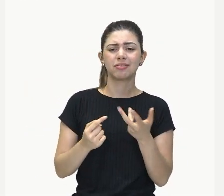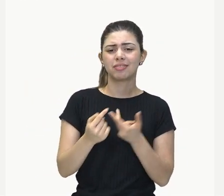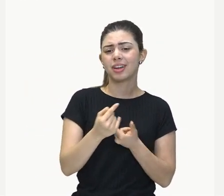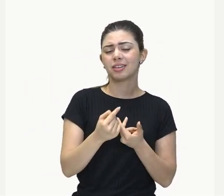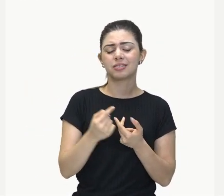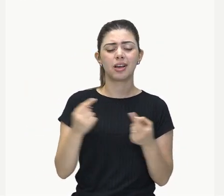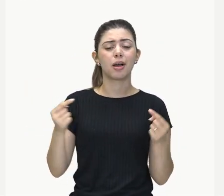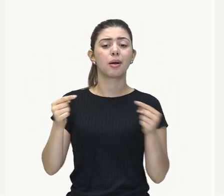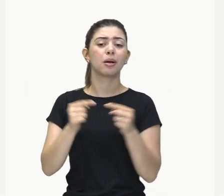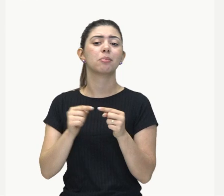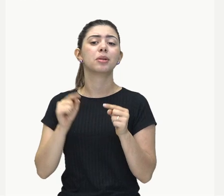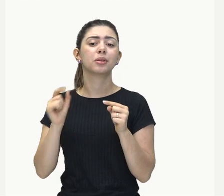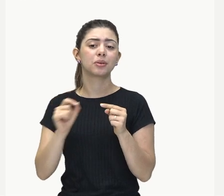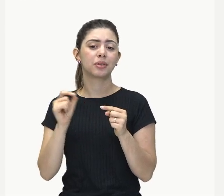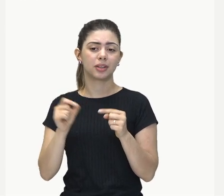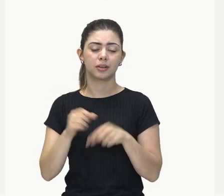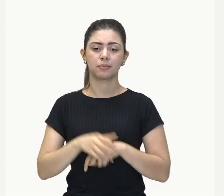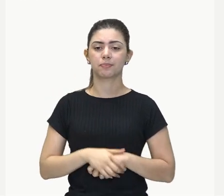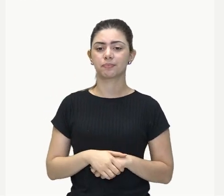relacionado